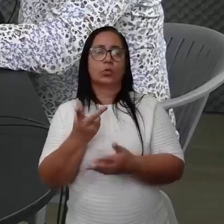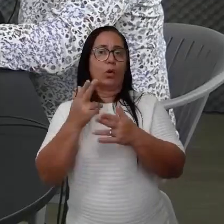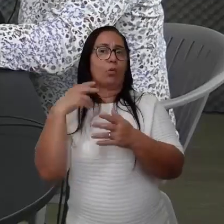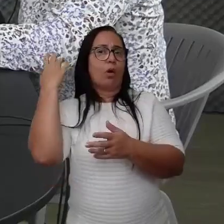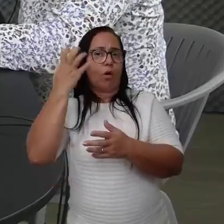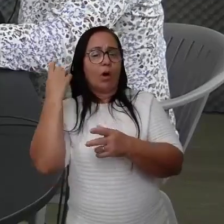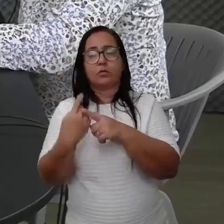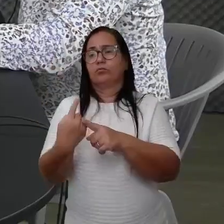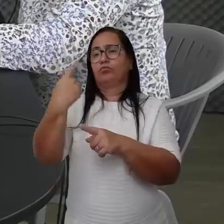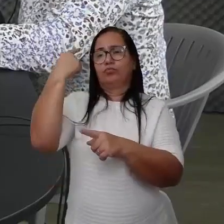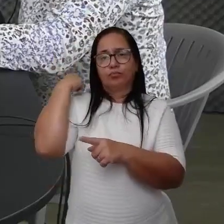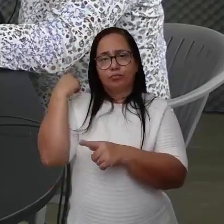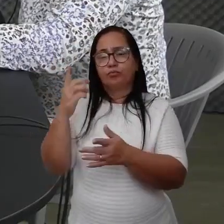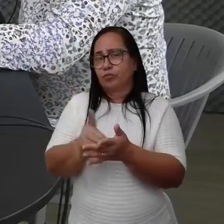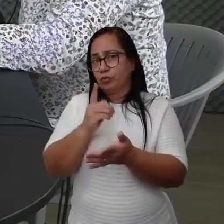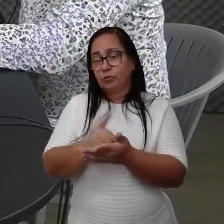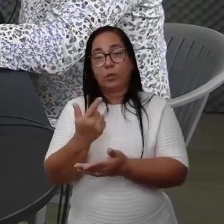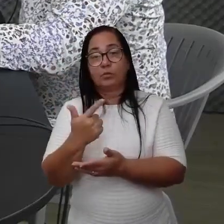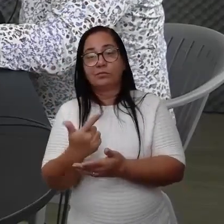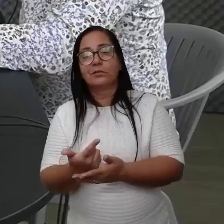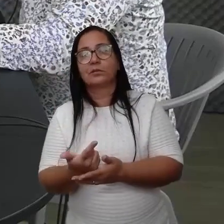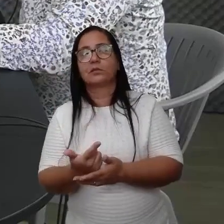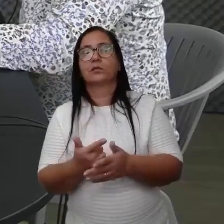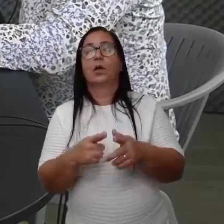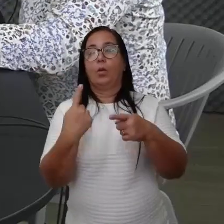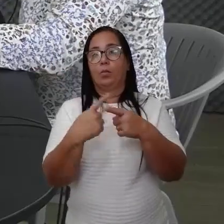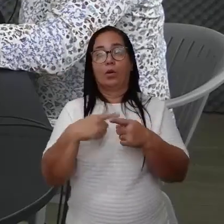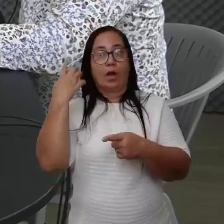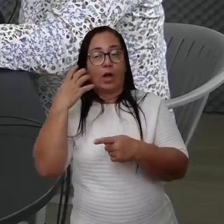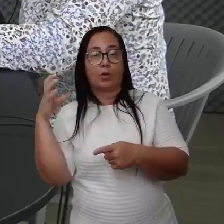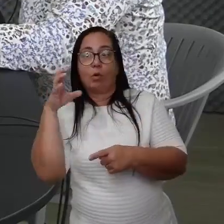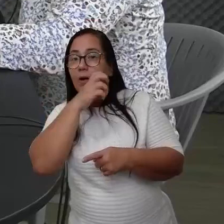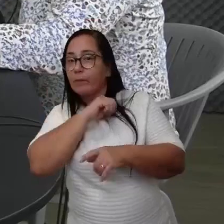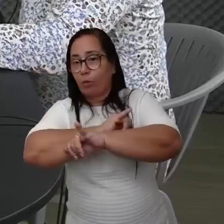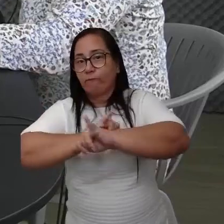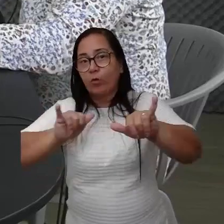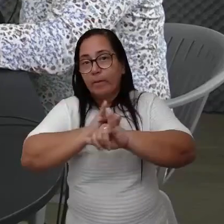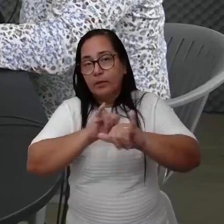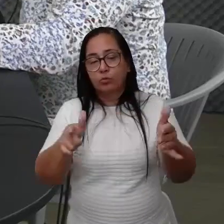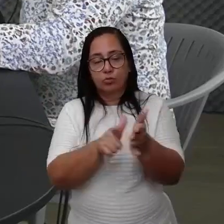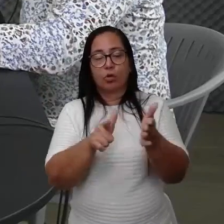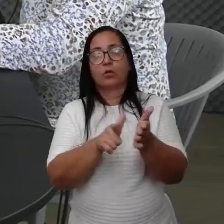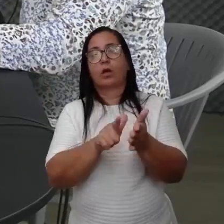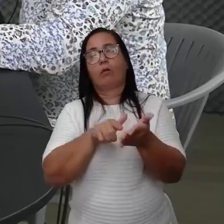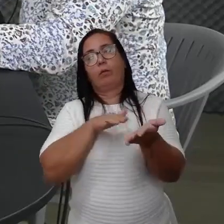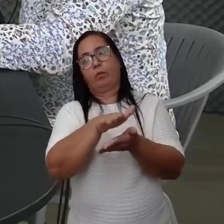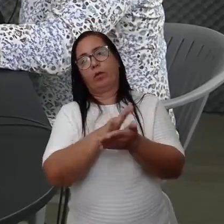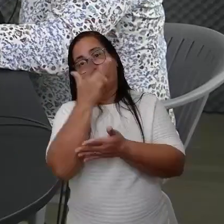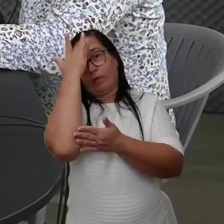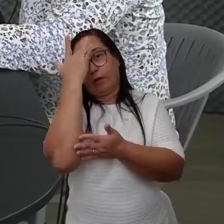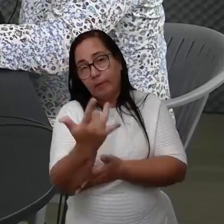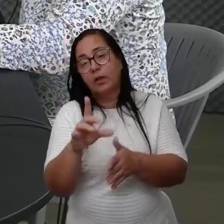no tempo em que não tínhamos digital, Isso, né? exatamente. O jornal publicava no outro dia, o rádio dava o furo. Mas aí o digital, vamos dizer, se